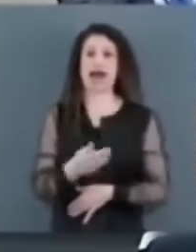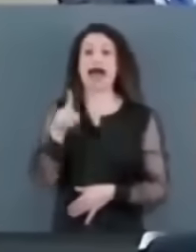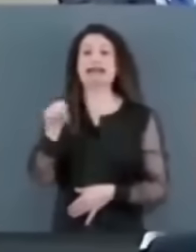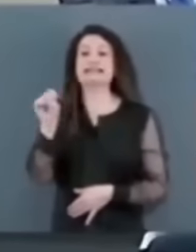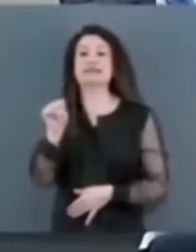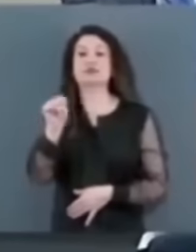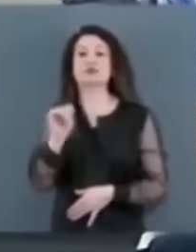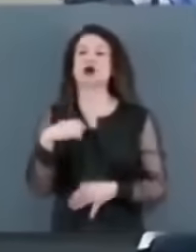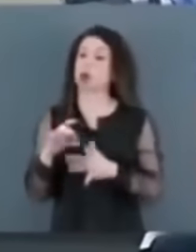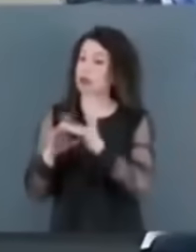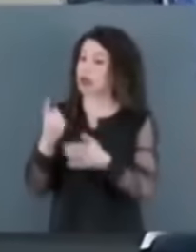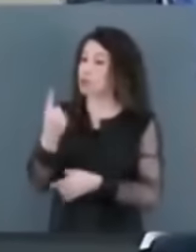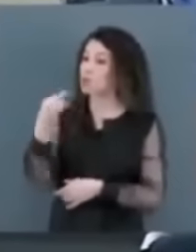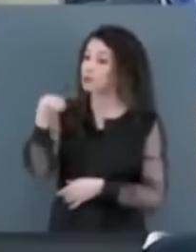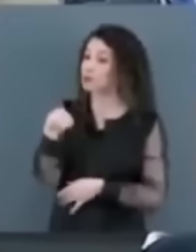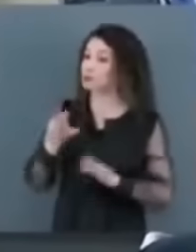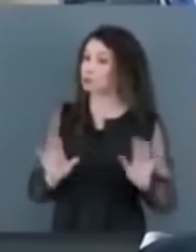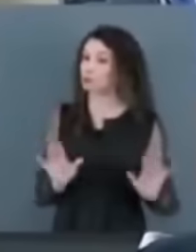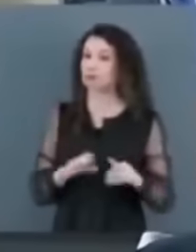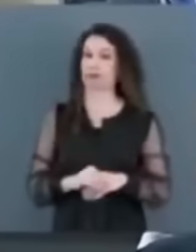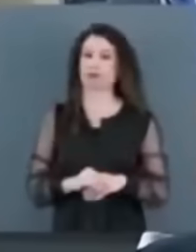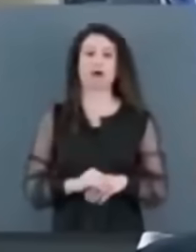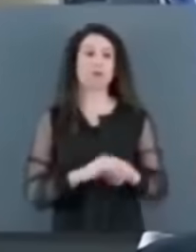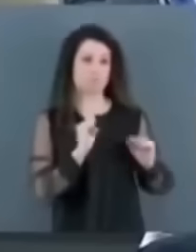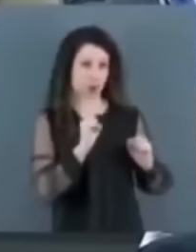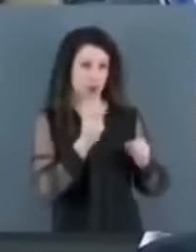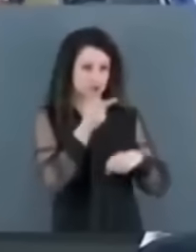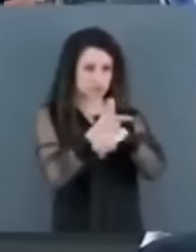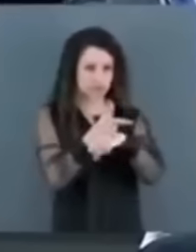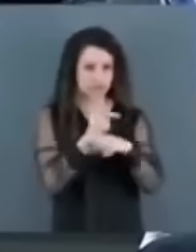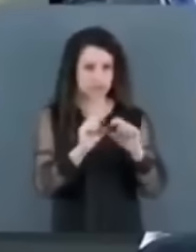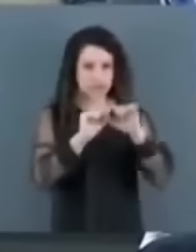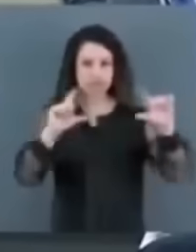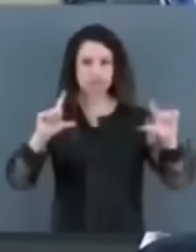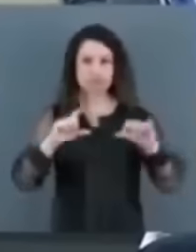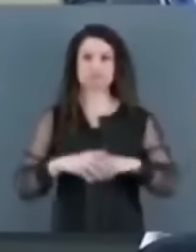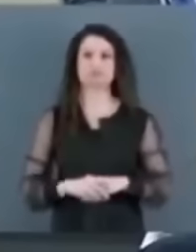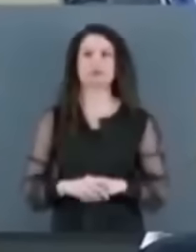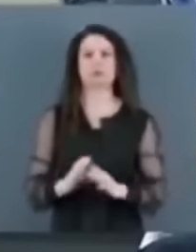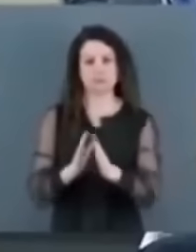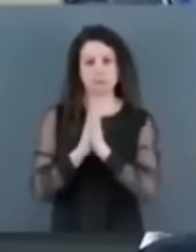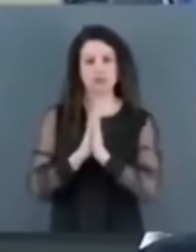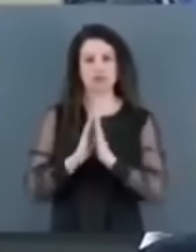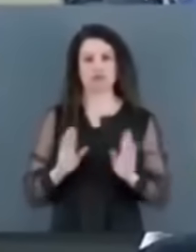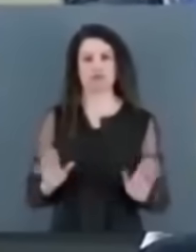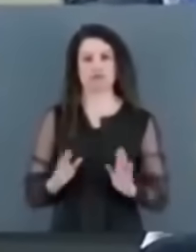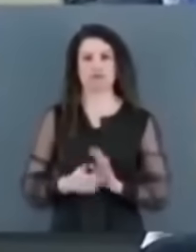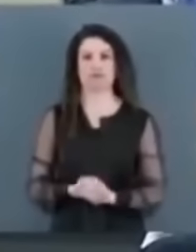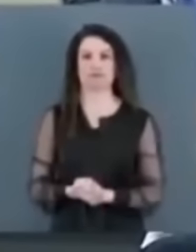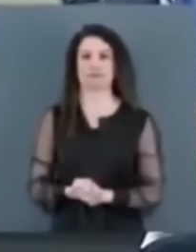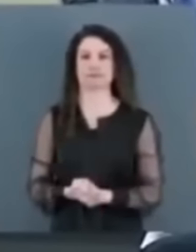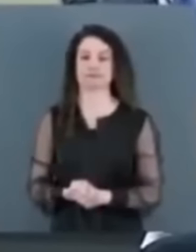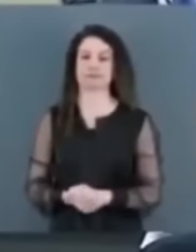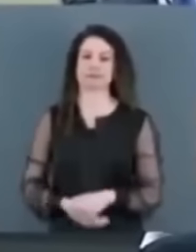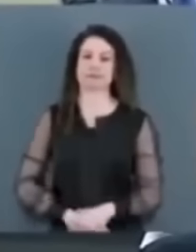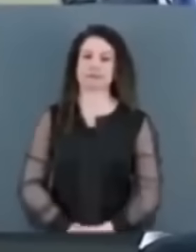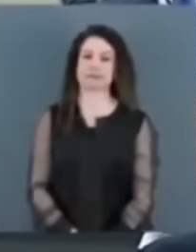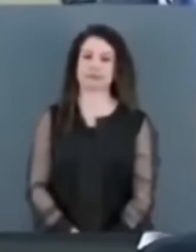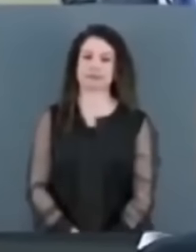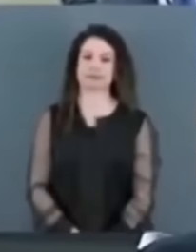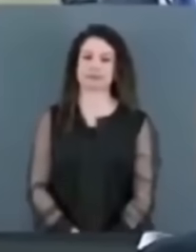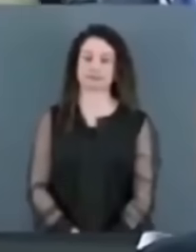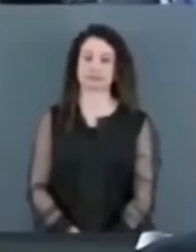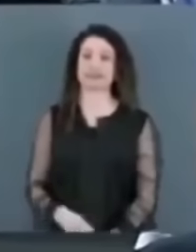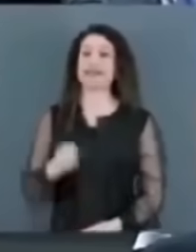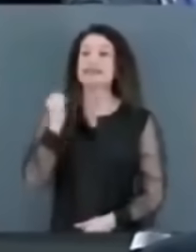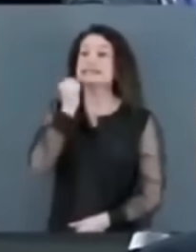vídeo. Lhe dar um minuto. Vai, senhor, vamos, pode, se puder passar o vídeo. Calma. Por favor, vamos passar. Vai.